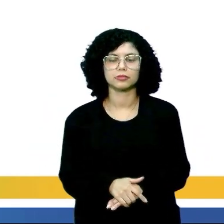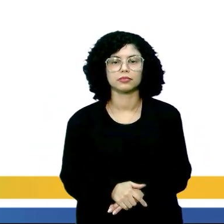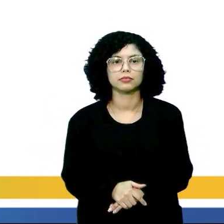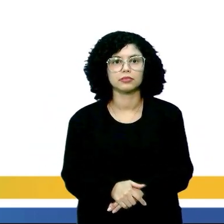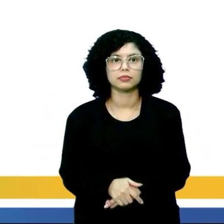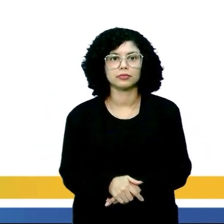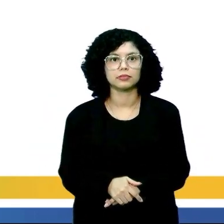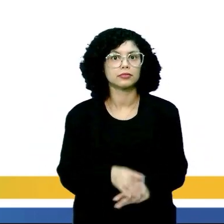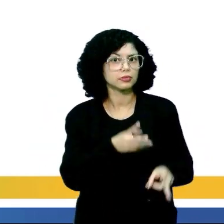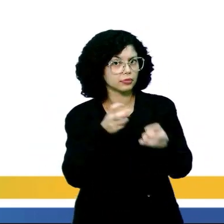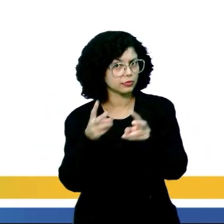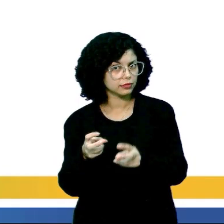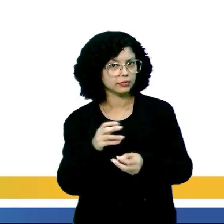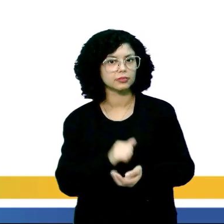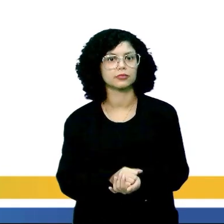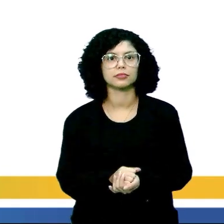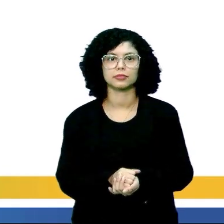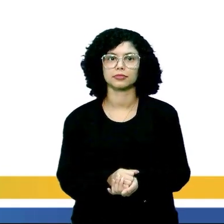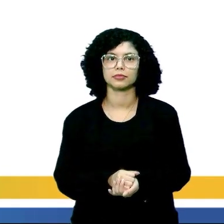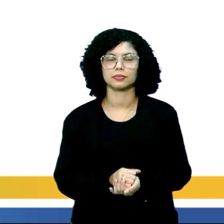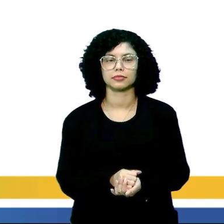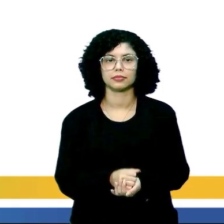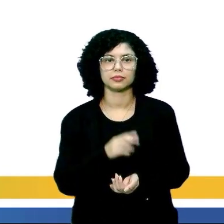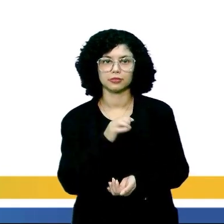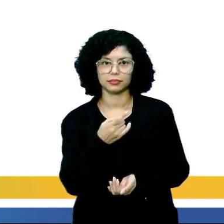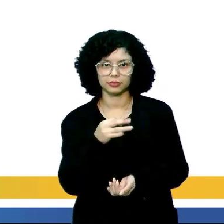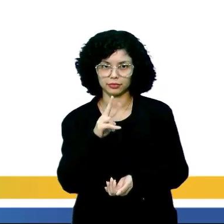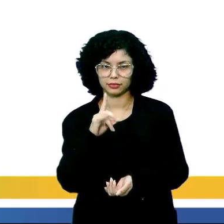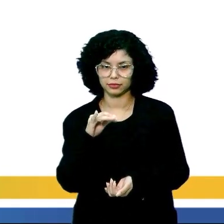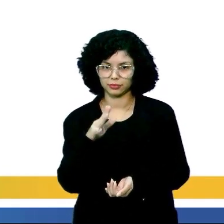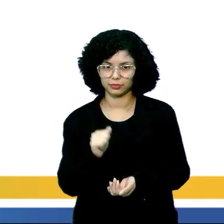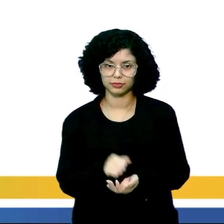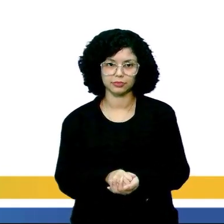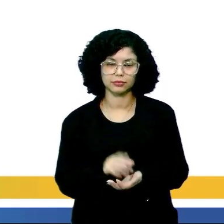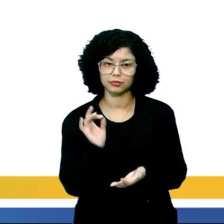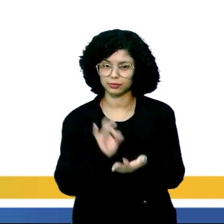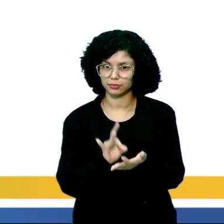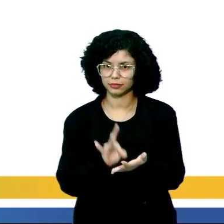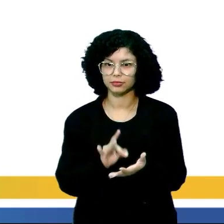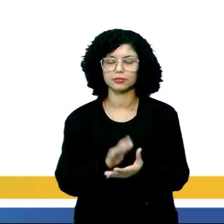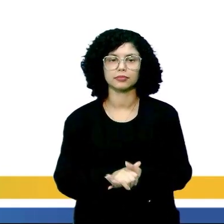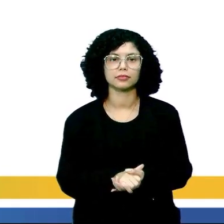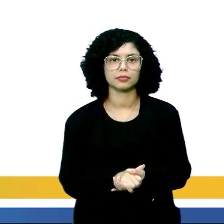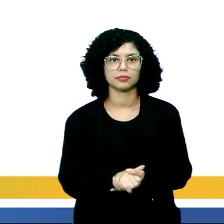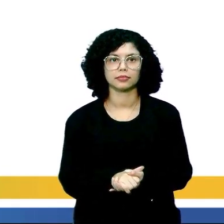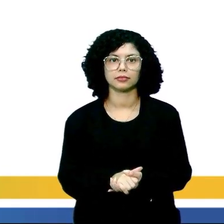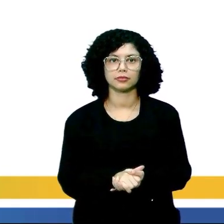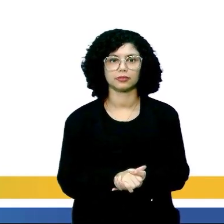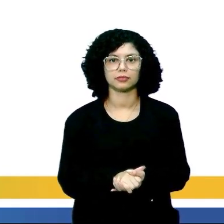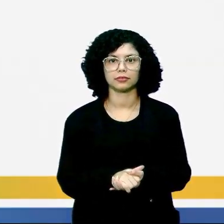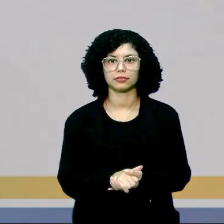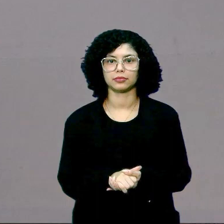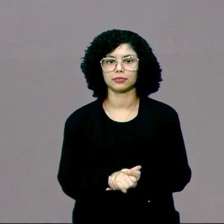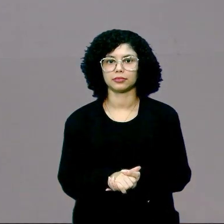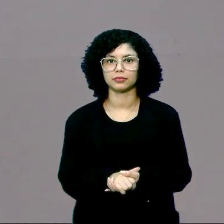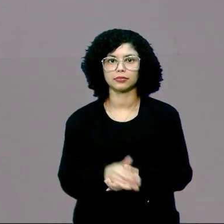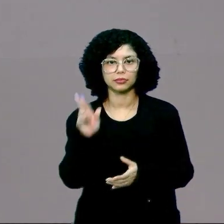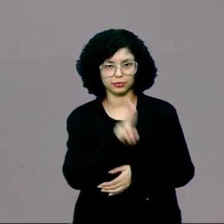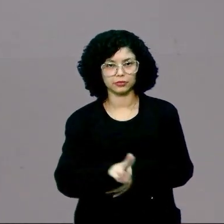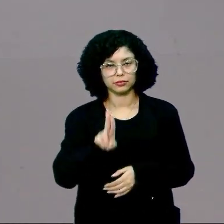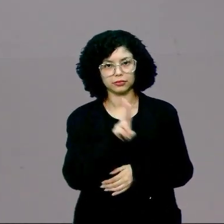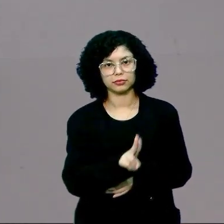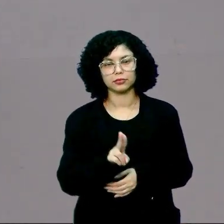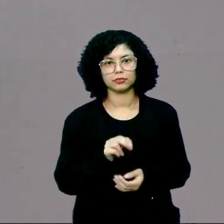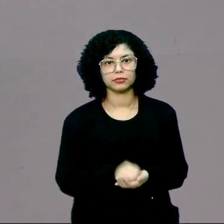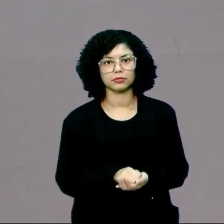E isso é expectativa, né, galera? Sempre tem essa sátira entre expectativa e realidade. Então a expectativa é essa, é que a gente utilize o